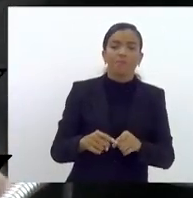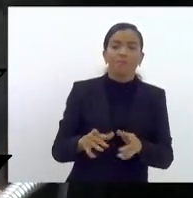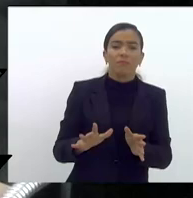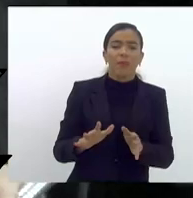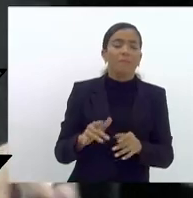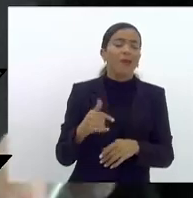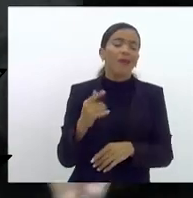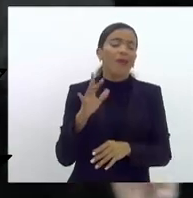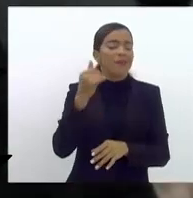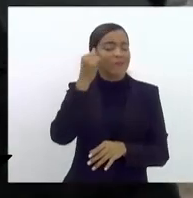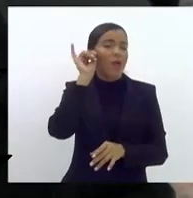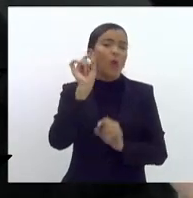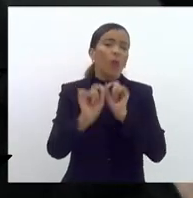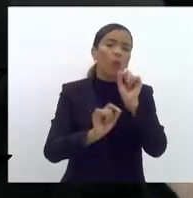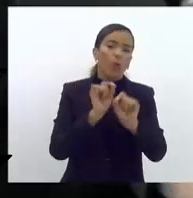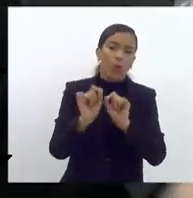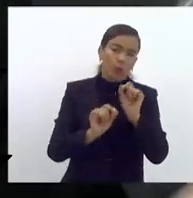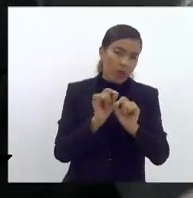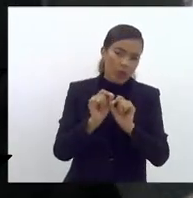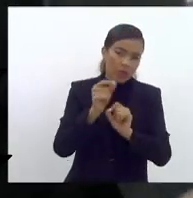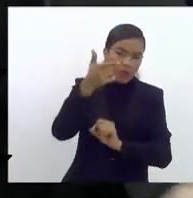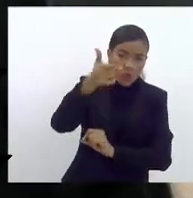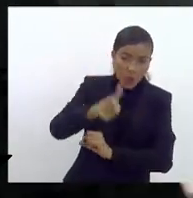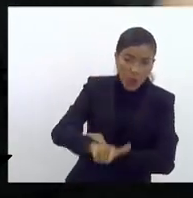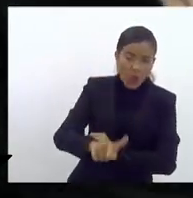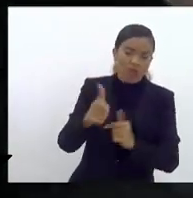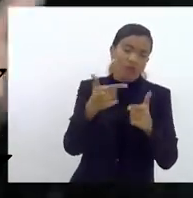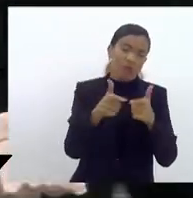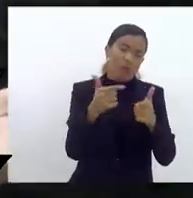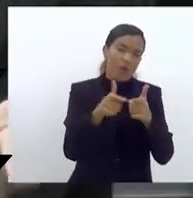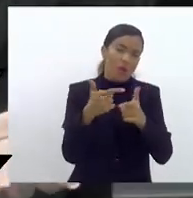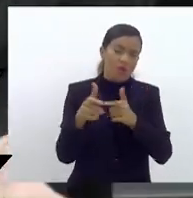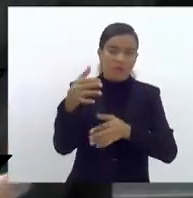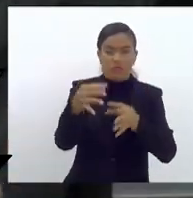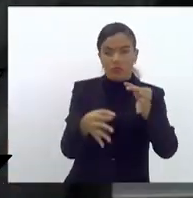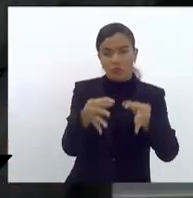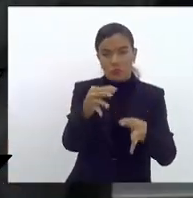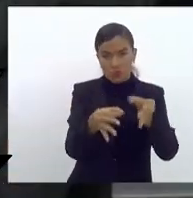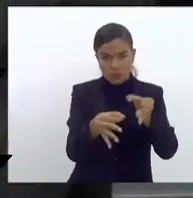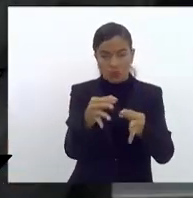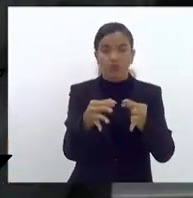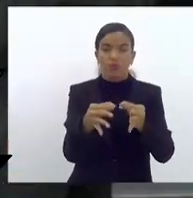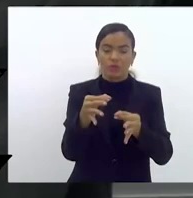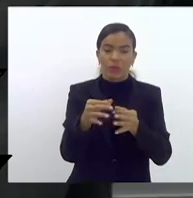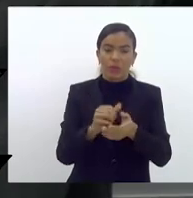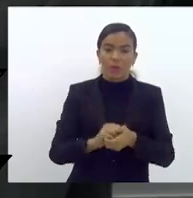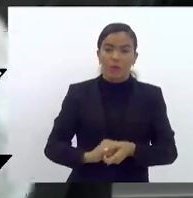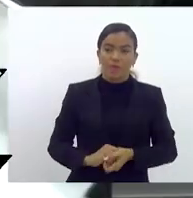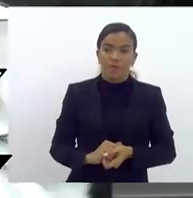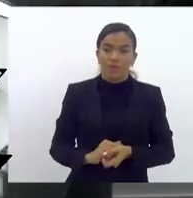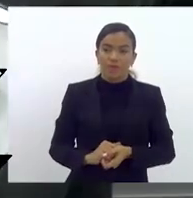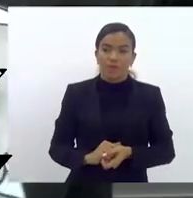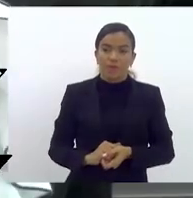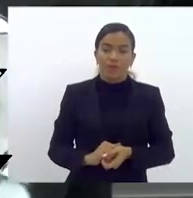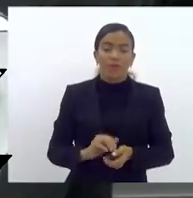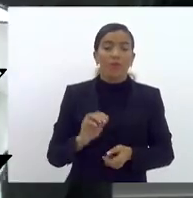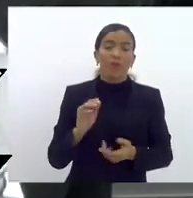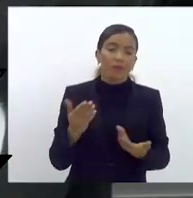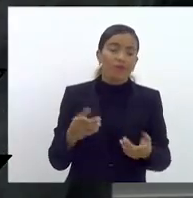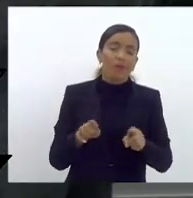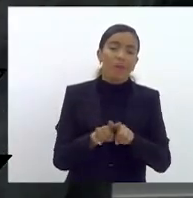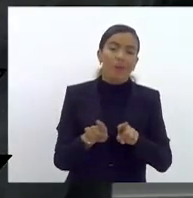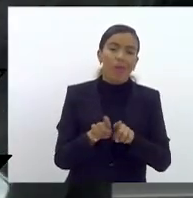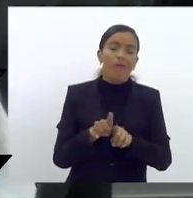não corra novamente nesses problemas judiciais que foi objeto inclusive